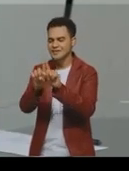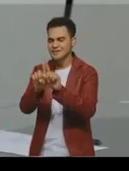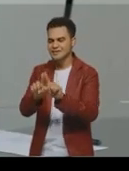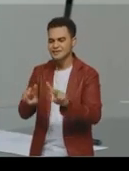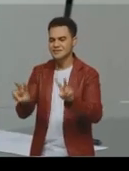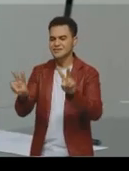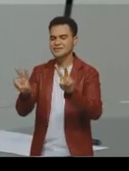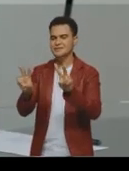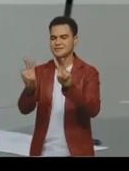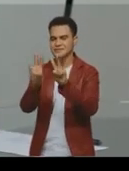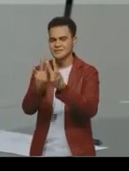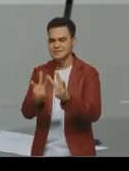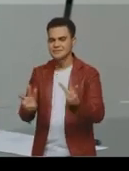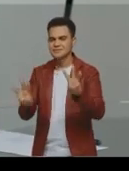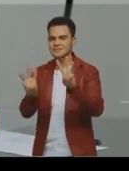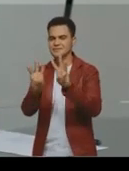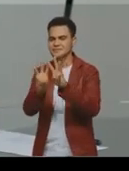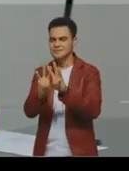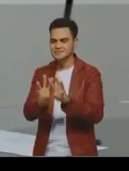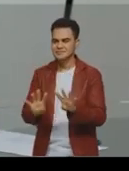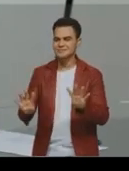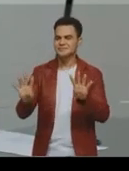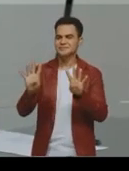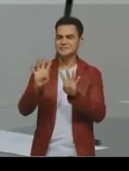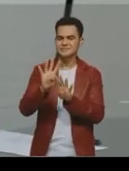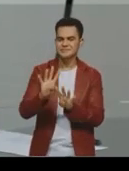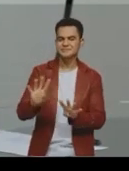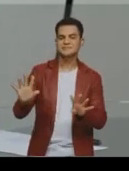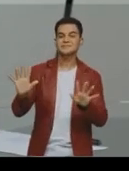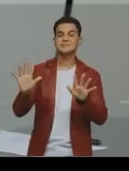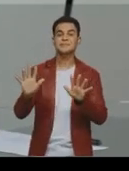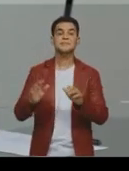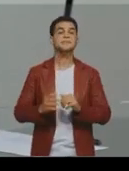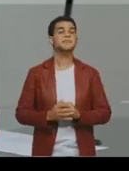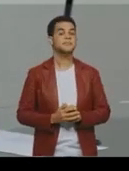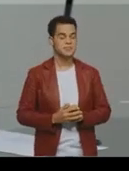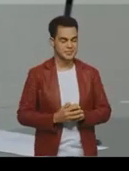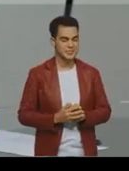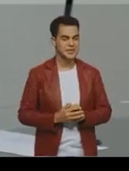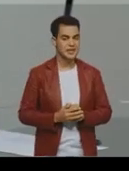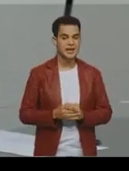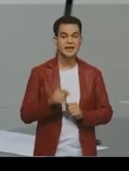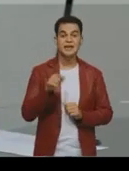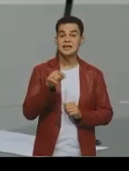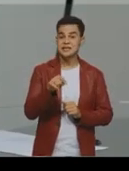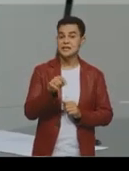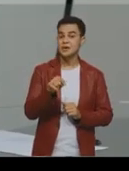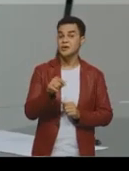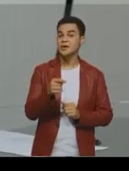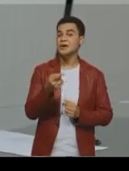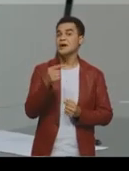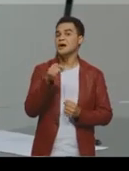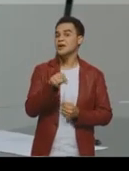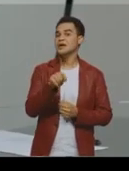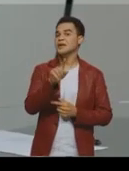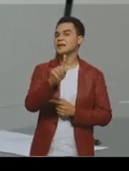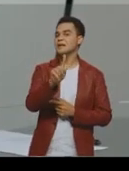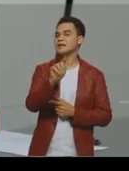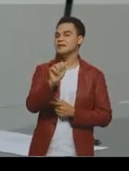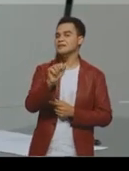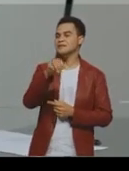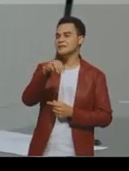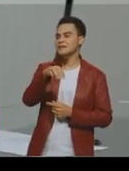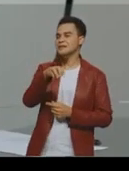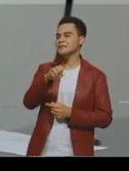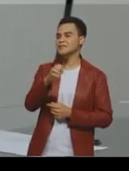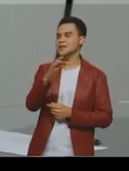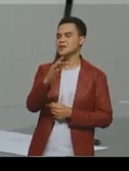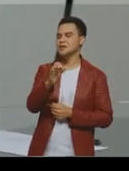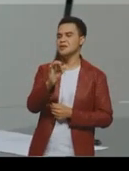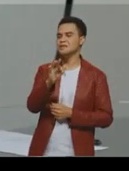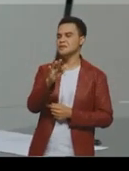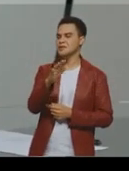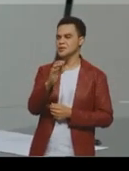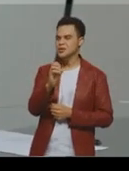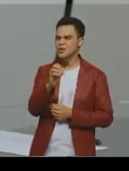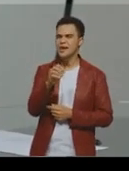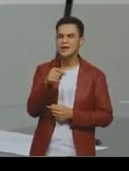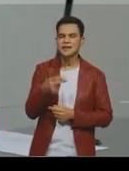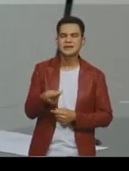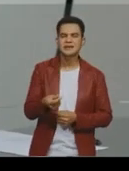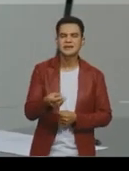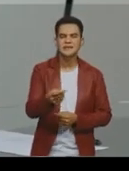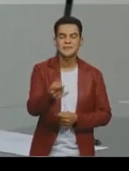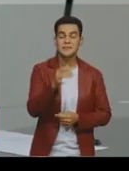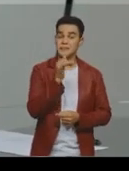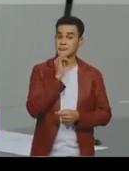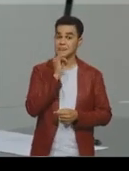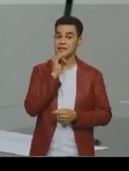briófitas, a fase gametófito, ela vai ser a fase duradoura, ou seja, então toda vez que você for ver